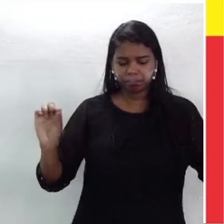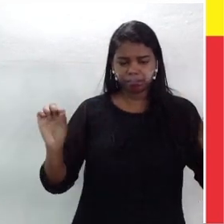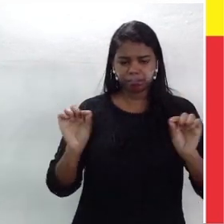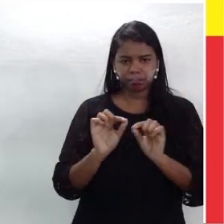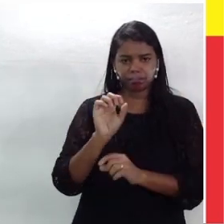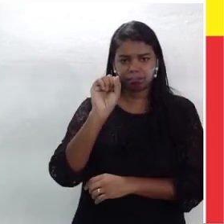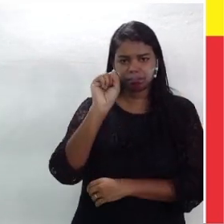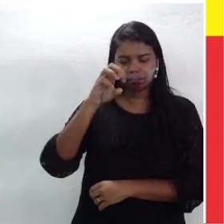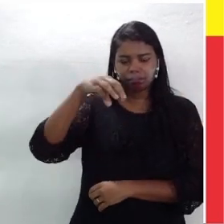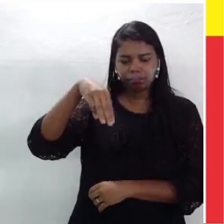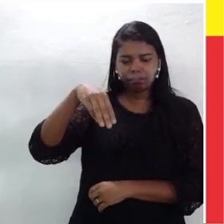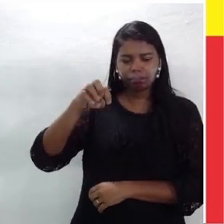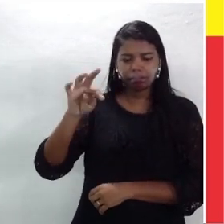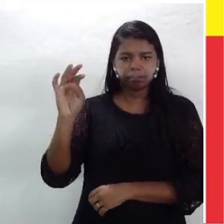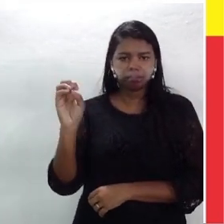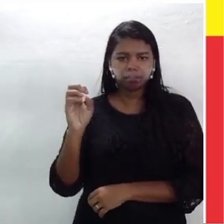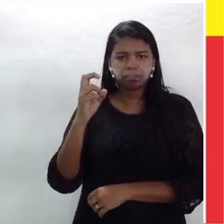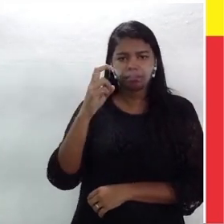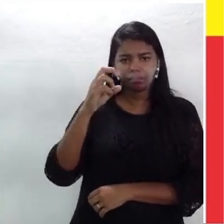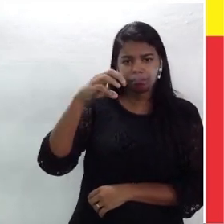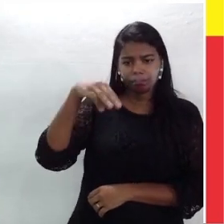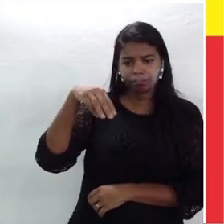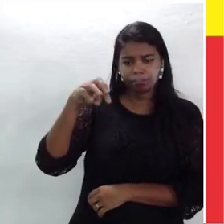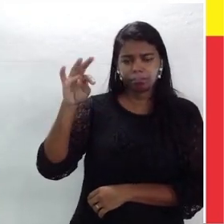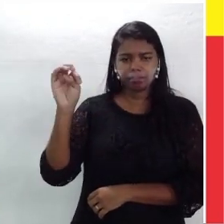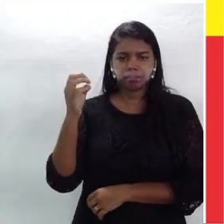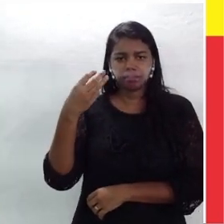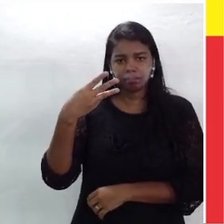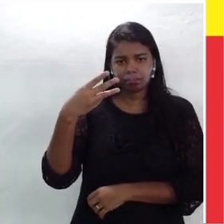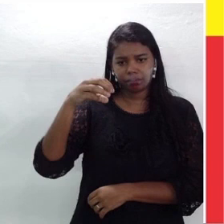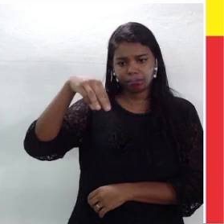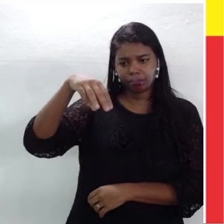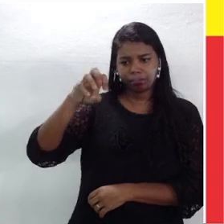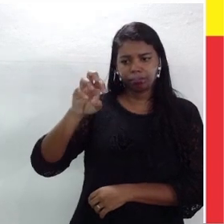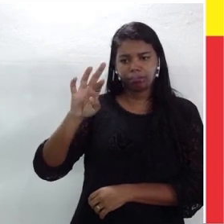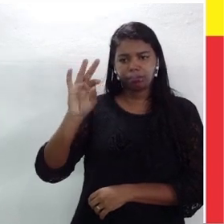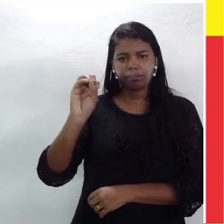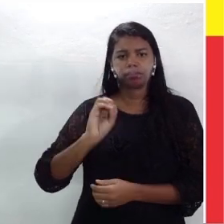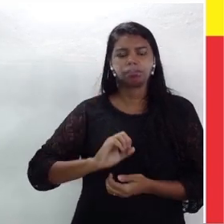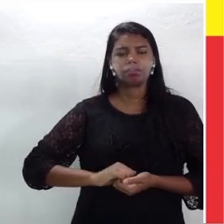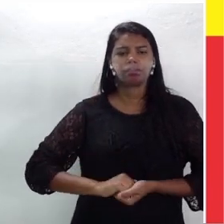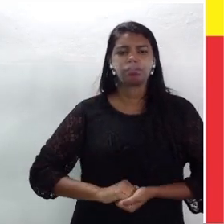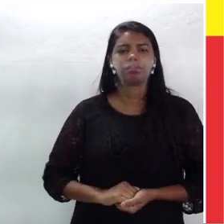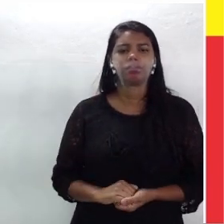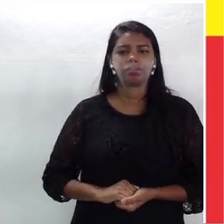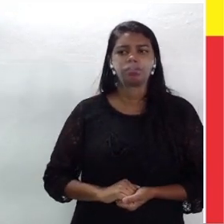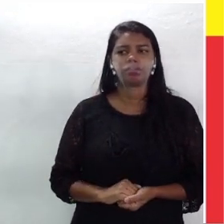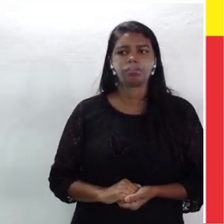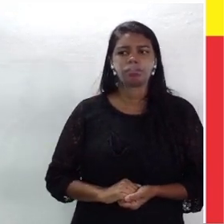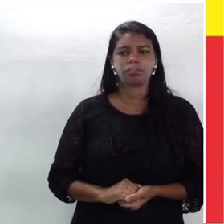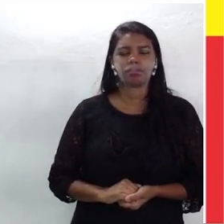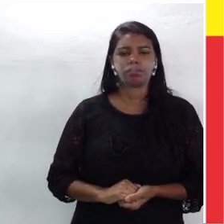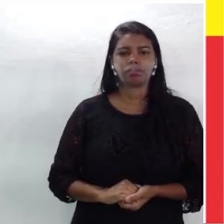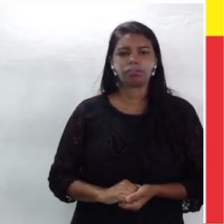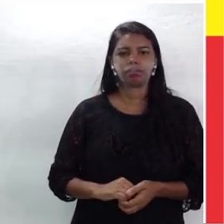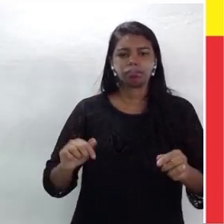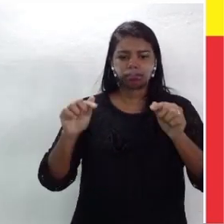8 metros, 5 metros e 3 metros? Aí temos aqui o bloco